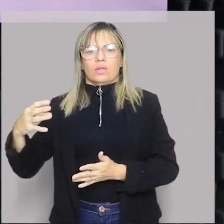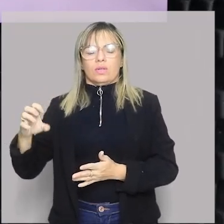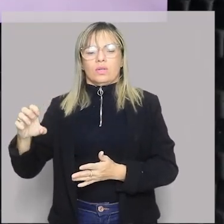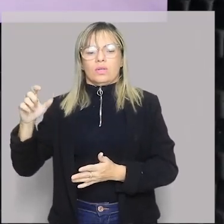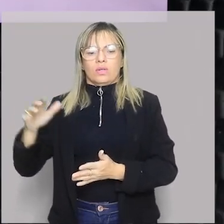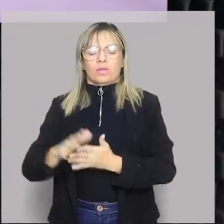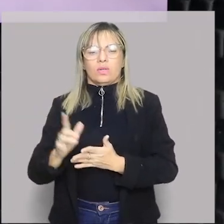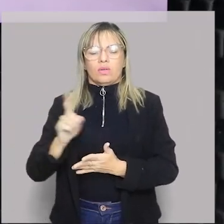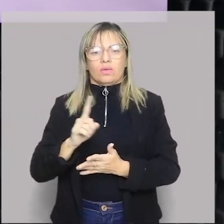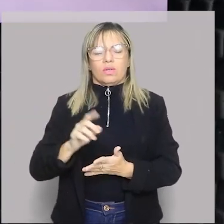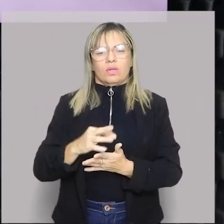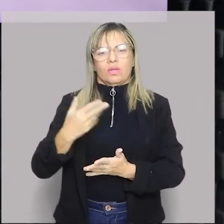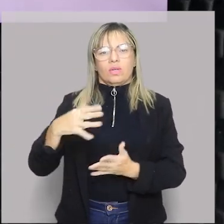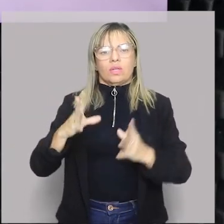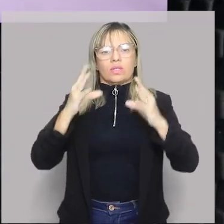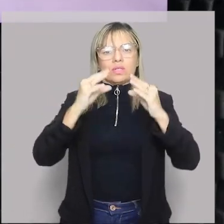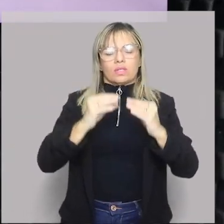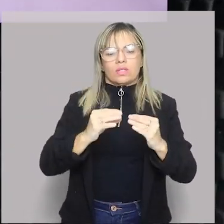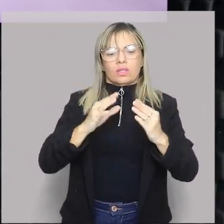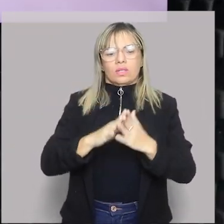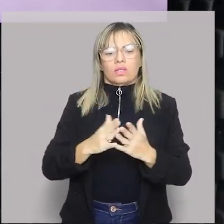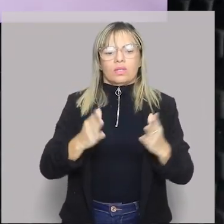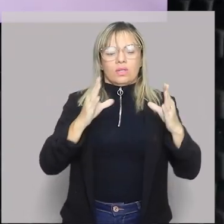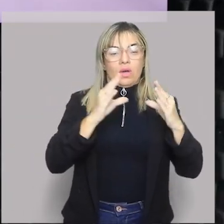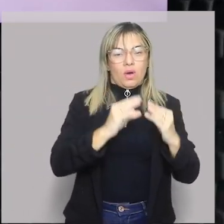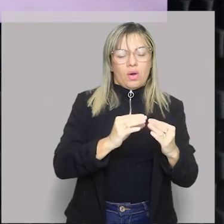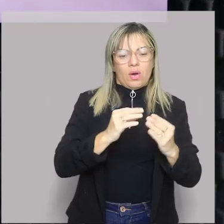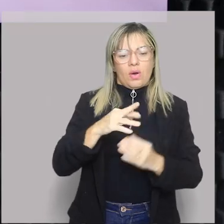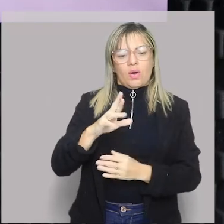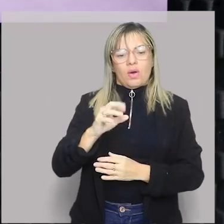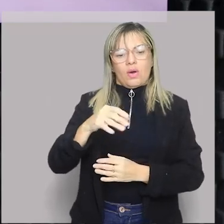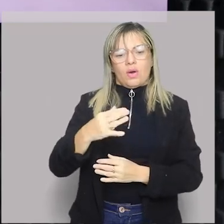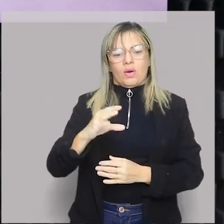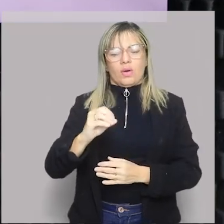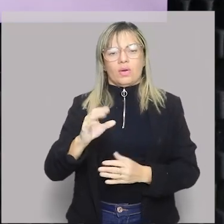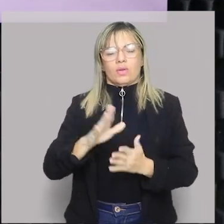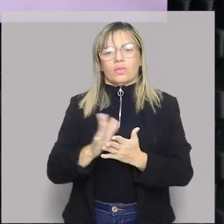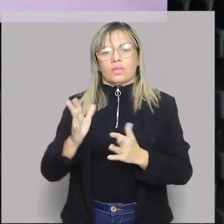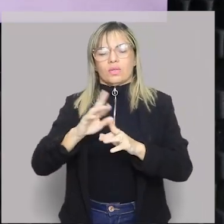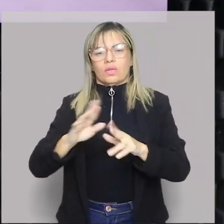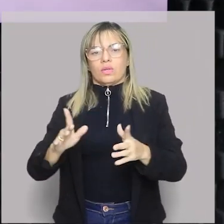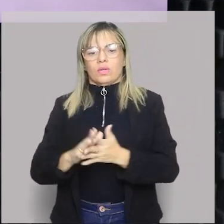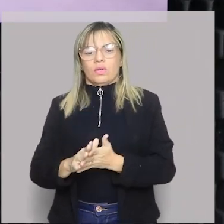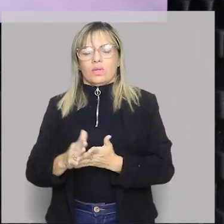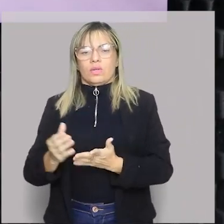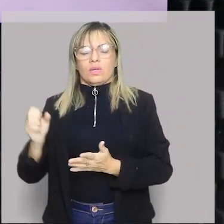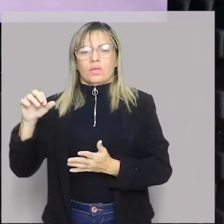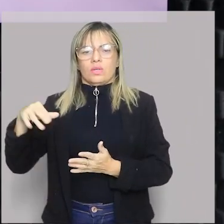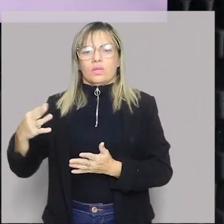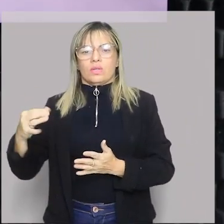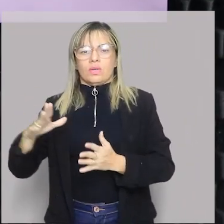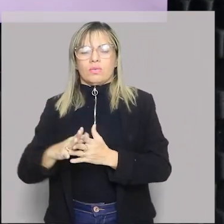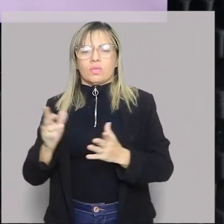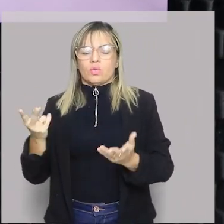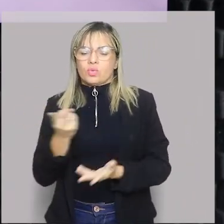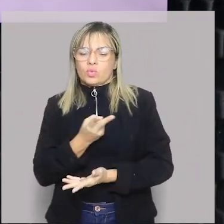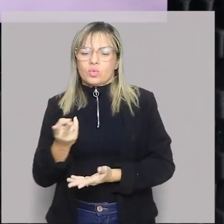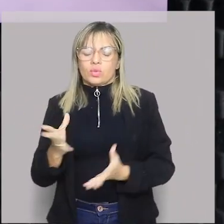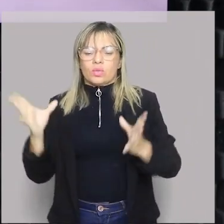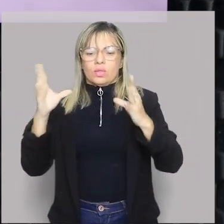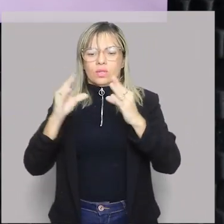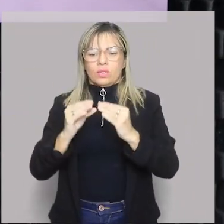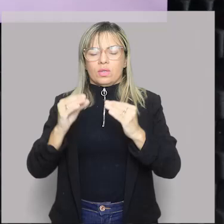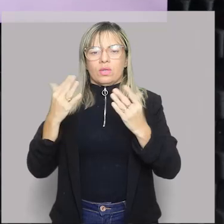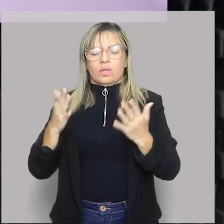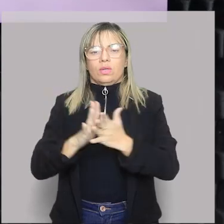e resenha, ou sinopse e resenha. Foi resumo e sinopse. Qual é a diferença? Ambos sintetizam.